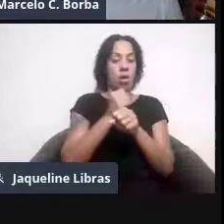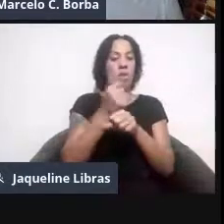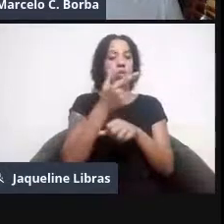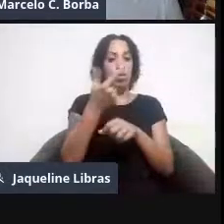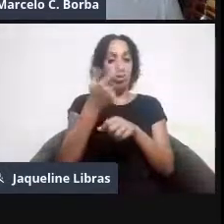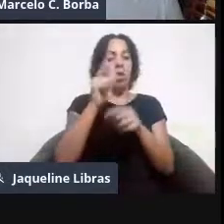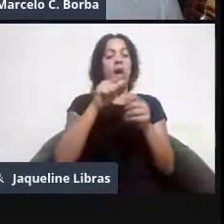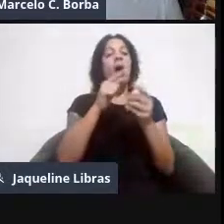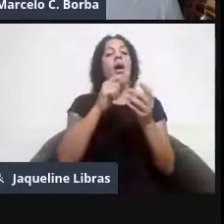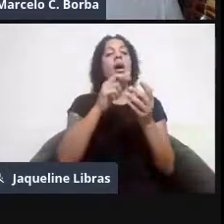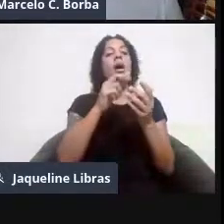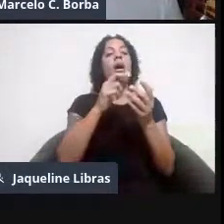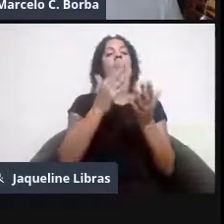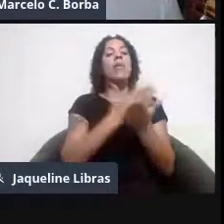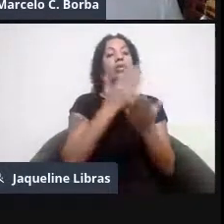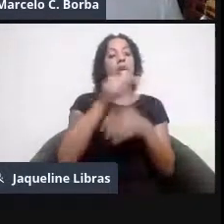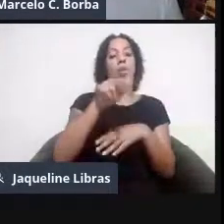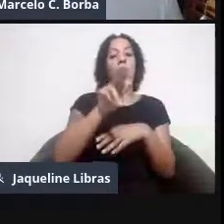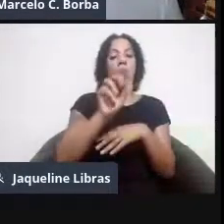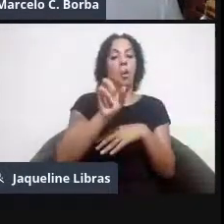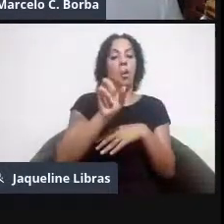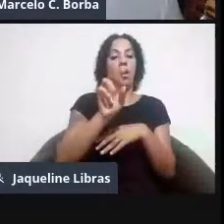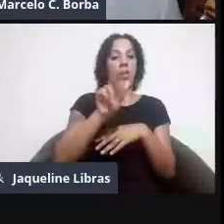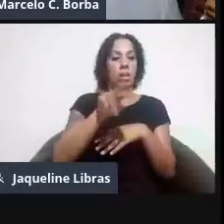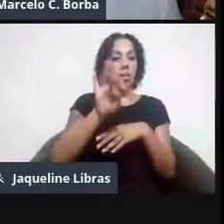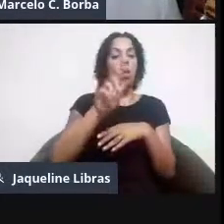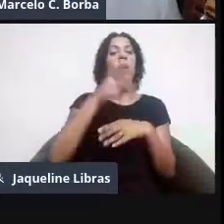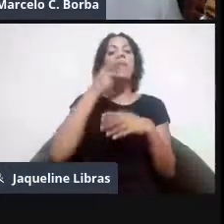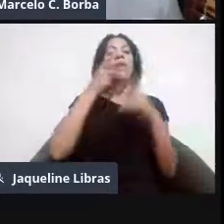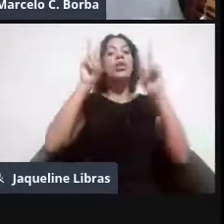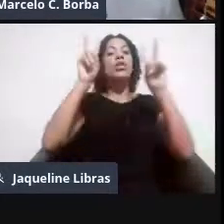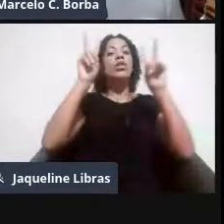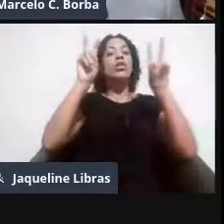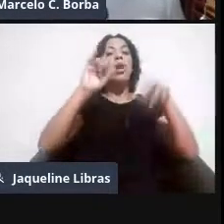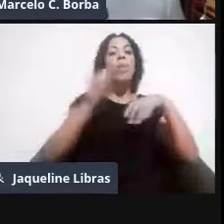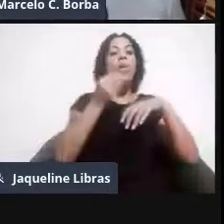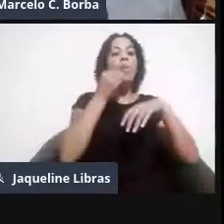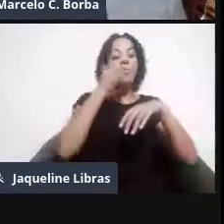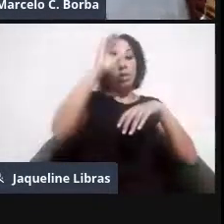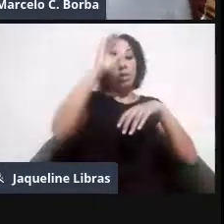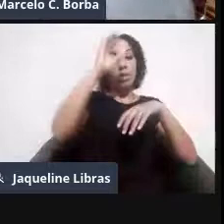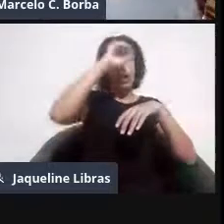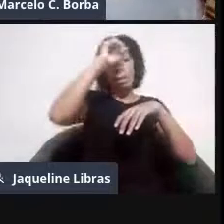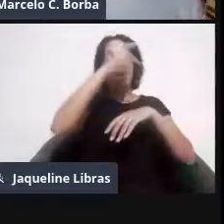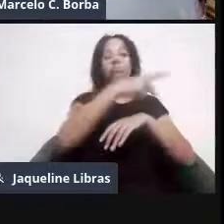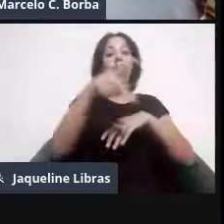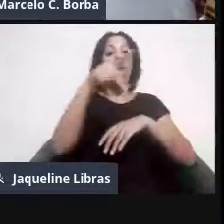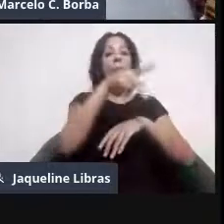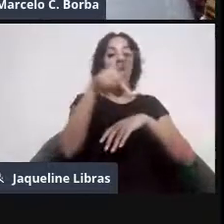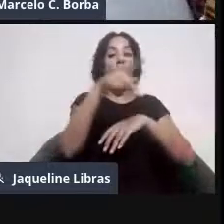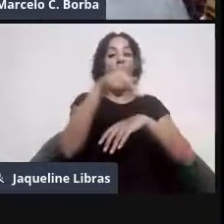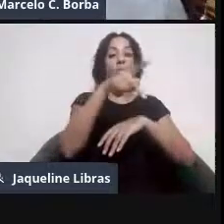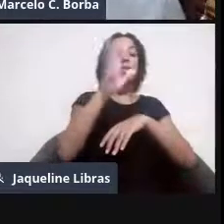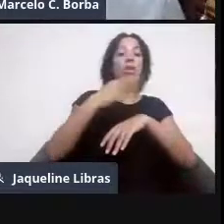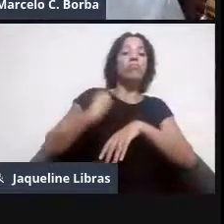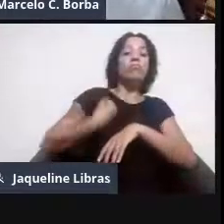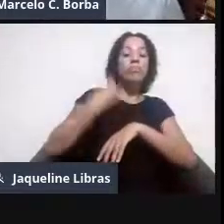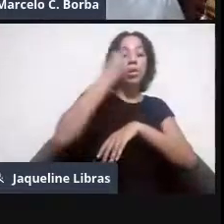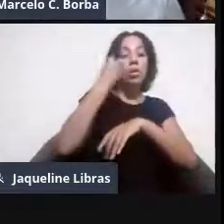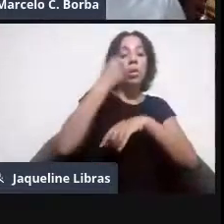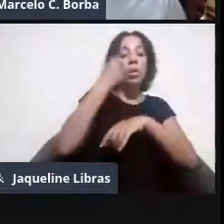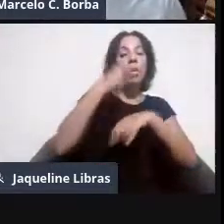revista Quadrante e fala sobre as oportunidades de aprendizagem que os professores vivenciaram quando eles